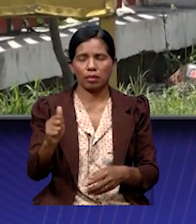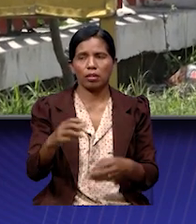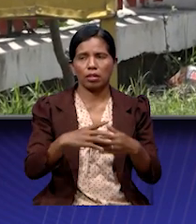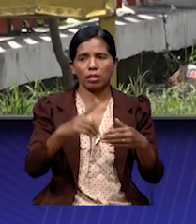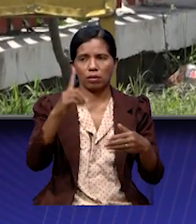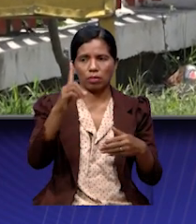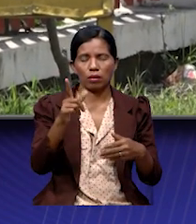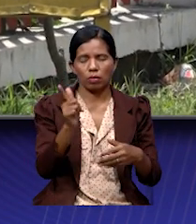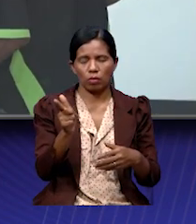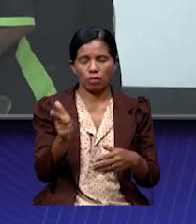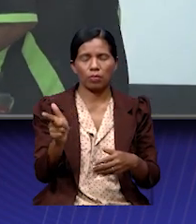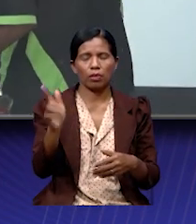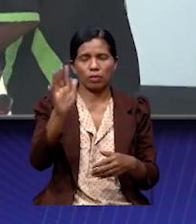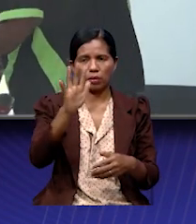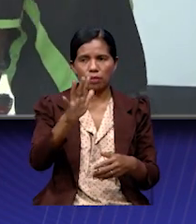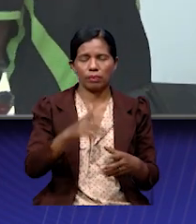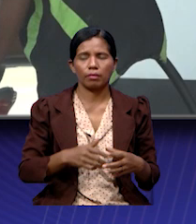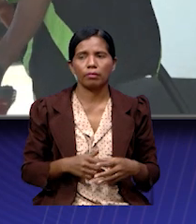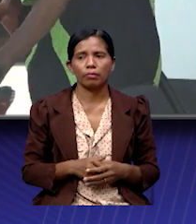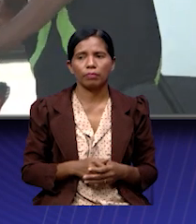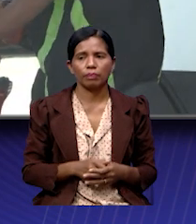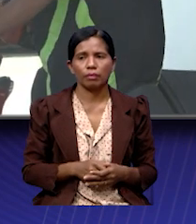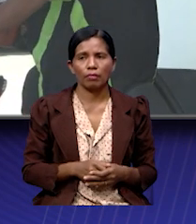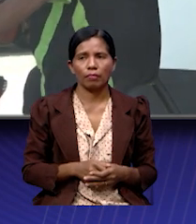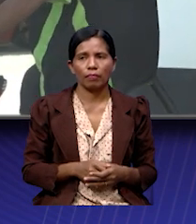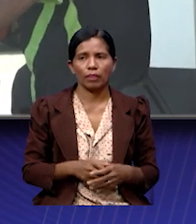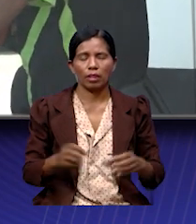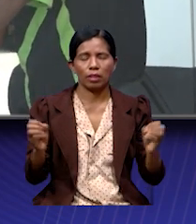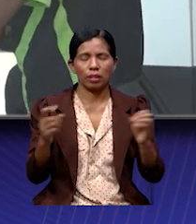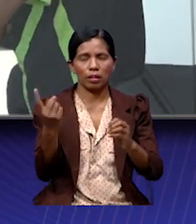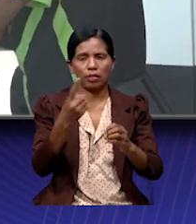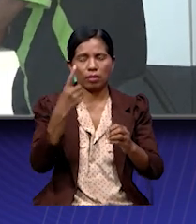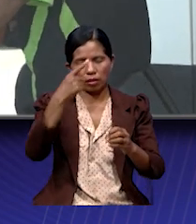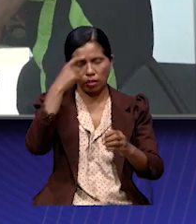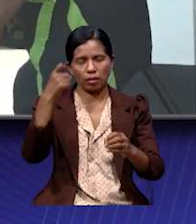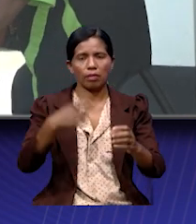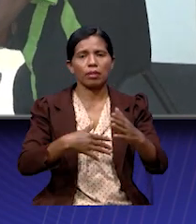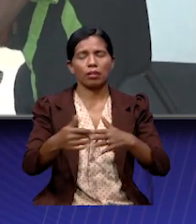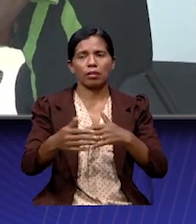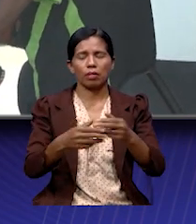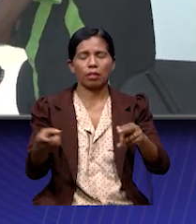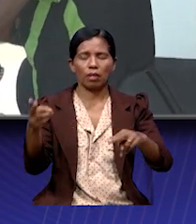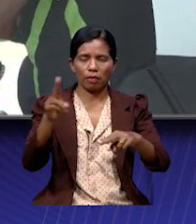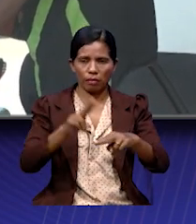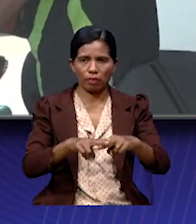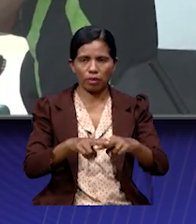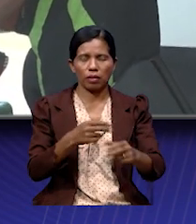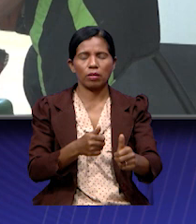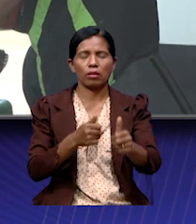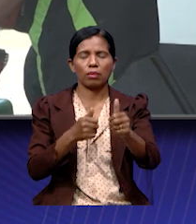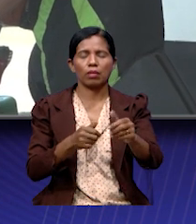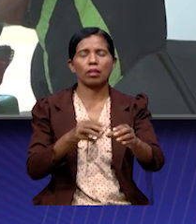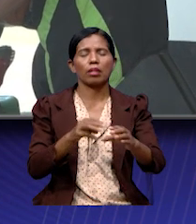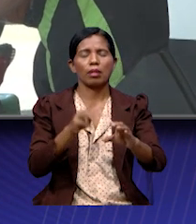centavo ru anulo resin tolo Preço irakne sela permanente tam dela ruma bel aumenta tam tuer folin